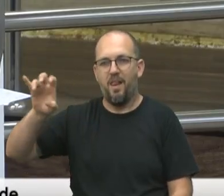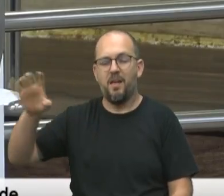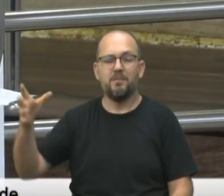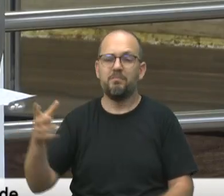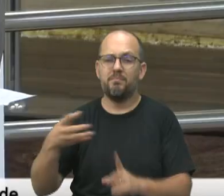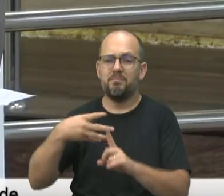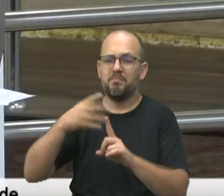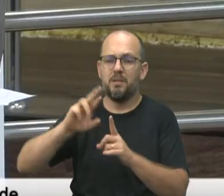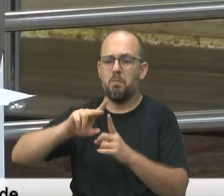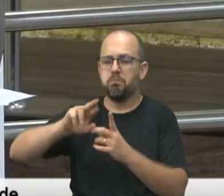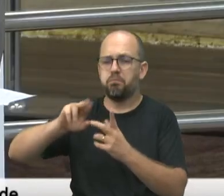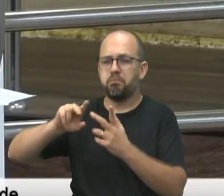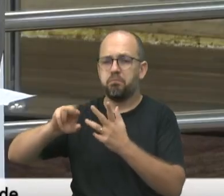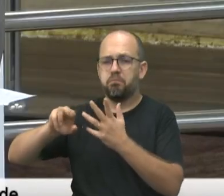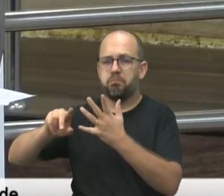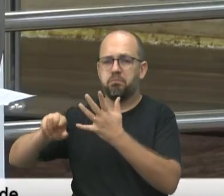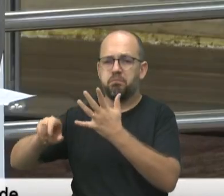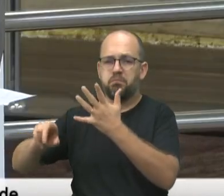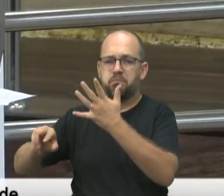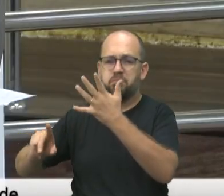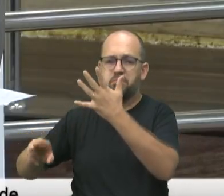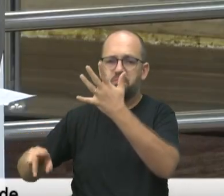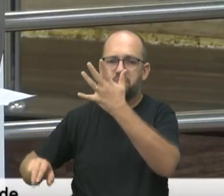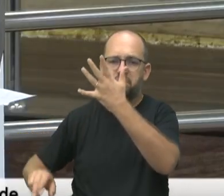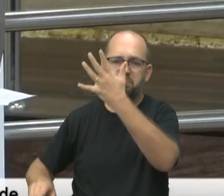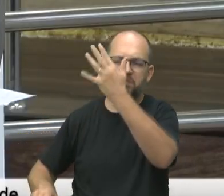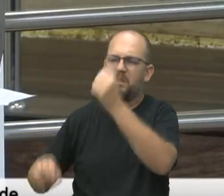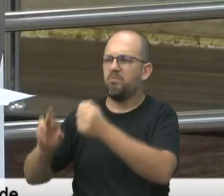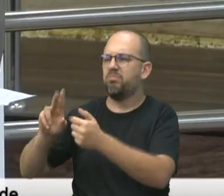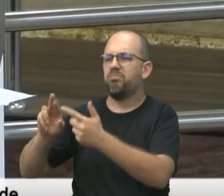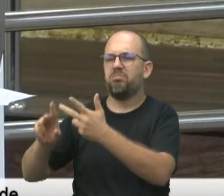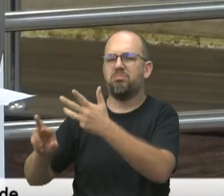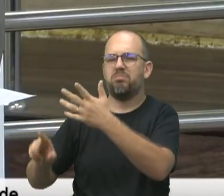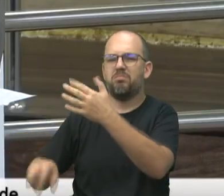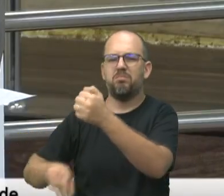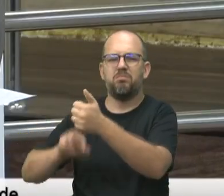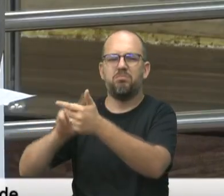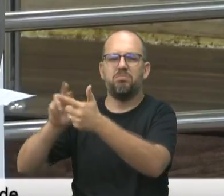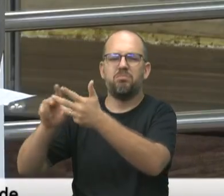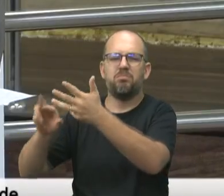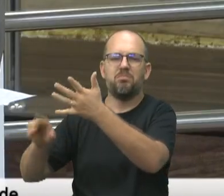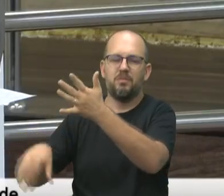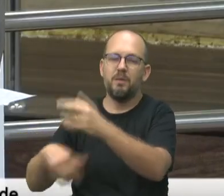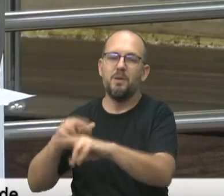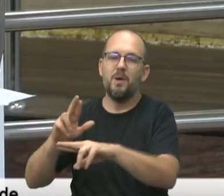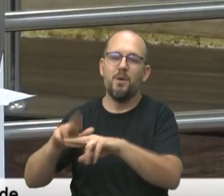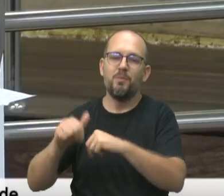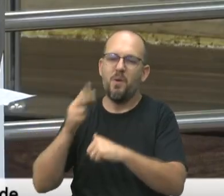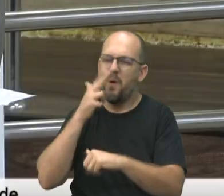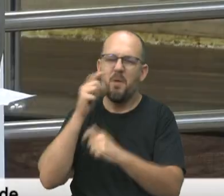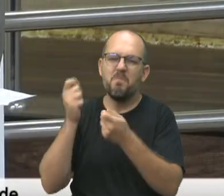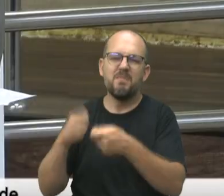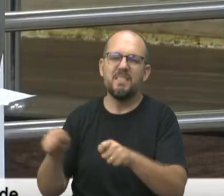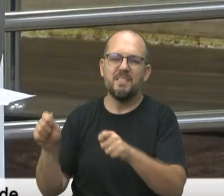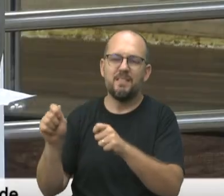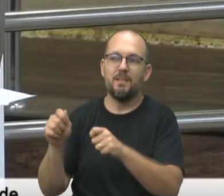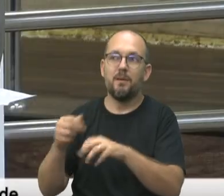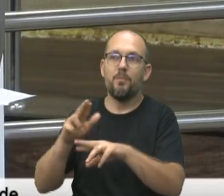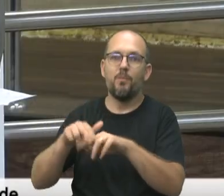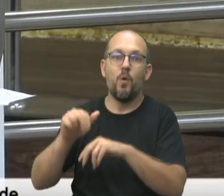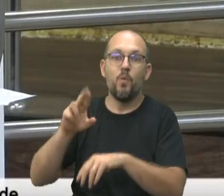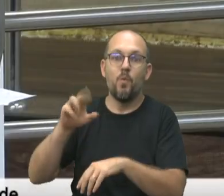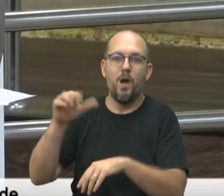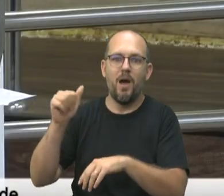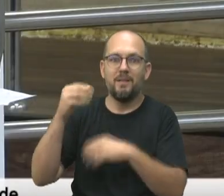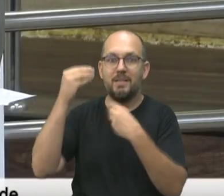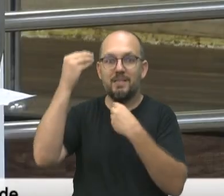infinito, né? Se a gente quisesse, a gente poderia derivar essa sigla eternamente. Por isso que eu acho que Não precisamos fazer isso, porque a gente nunca... A